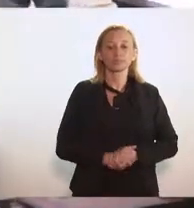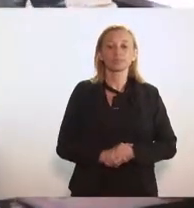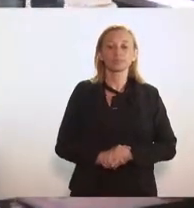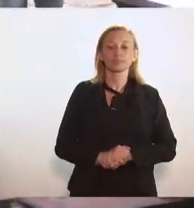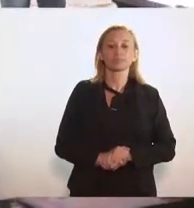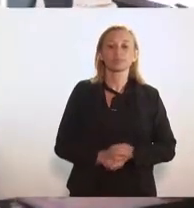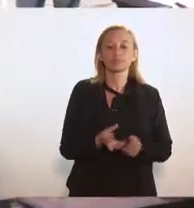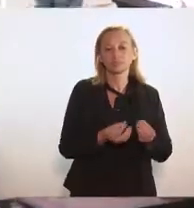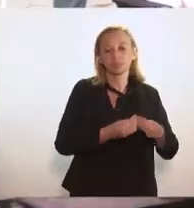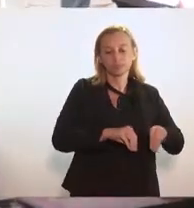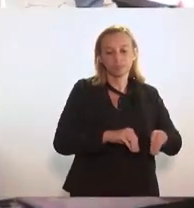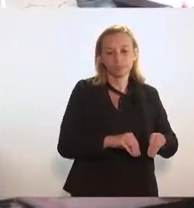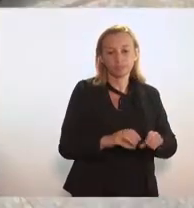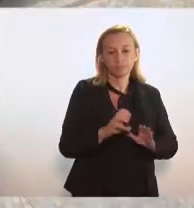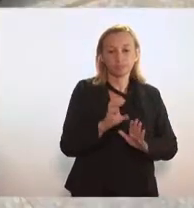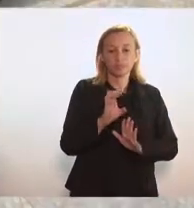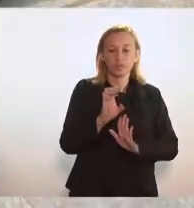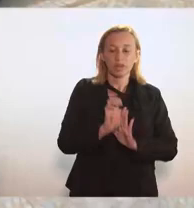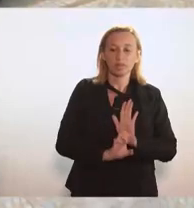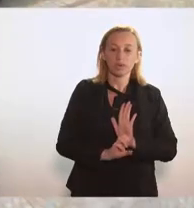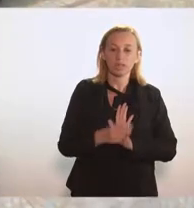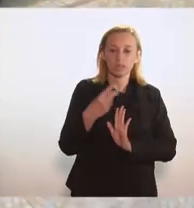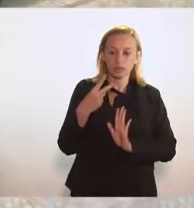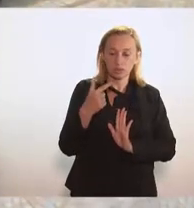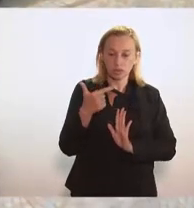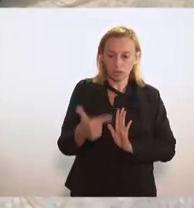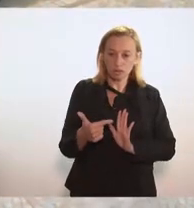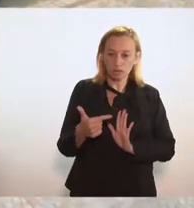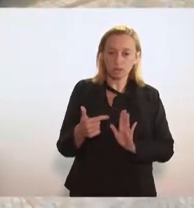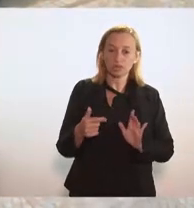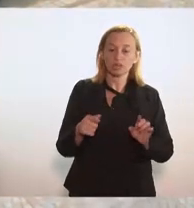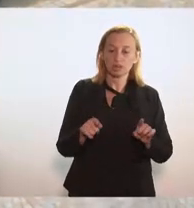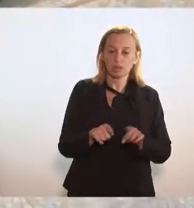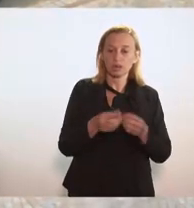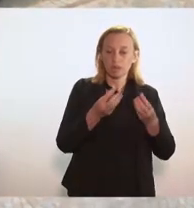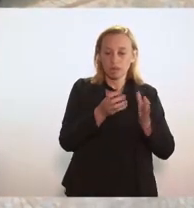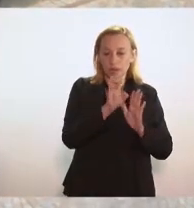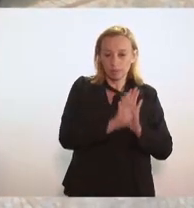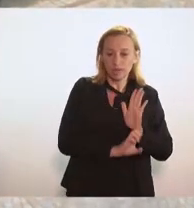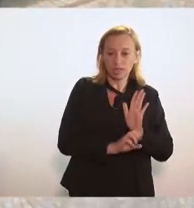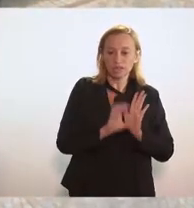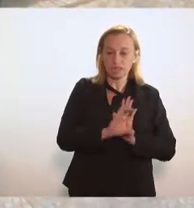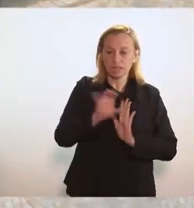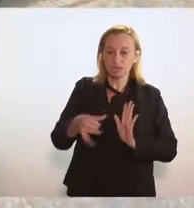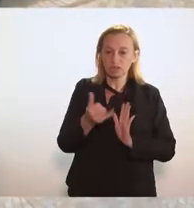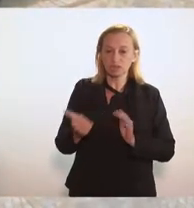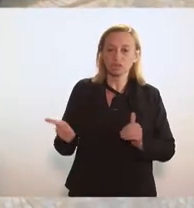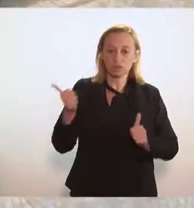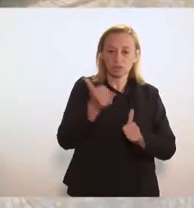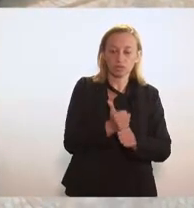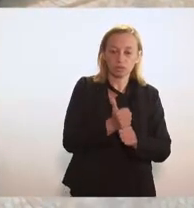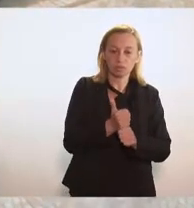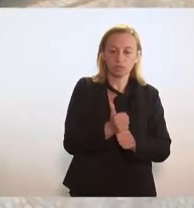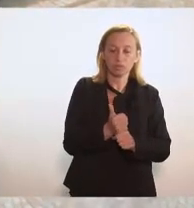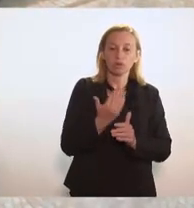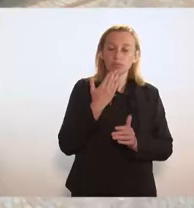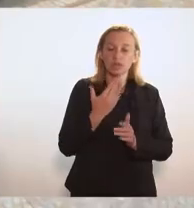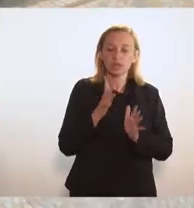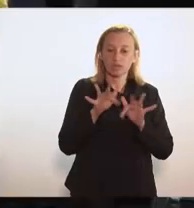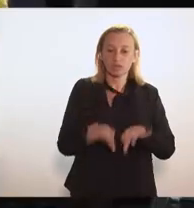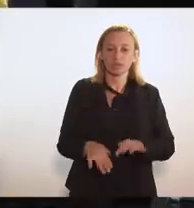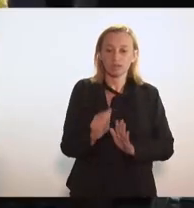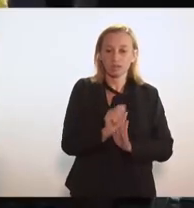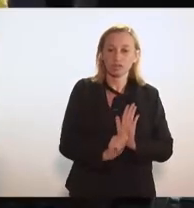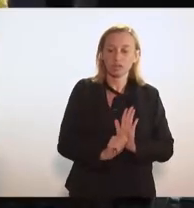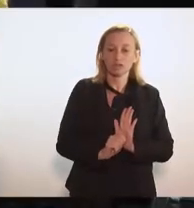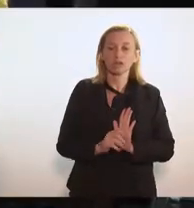pela prejudicabilidade da emenda 2 pela emenda da CCJ. Contrário à emenda 1, concluindo por substitutivo, pedindo forma final de redação. Questão de